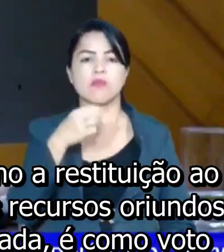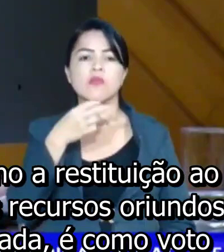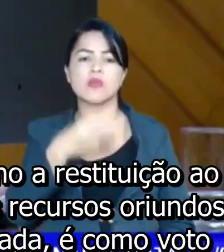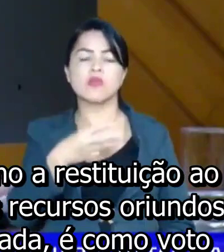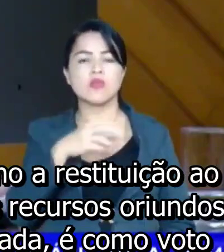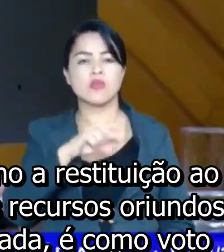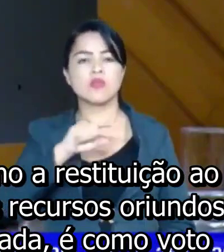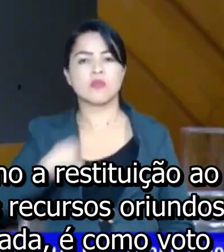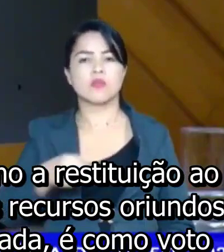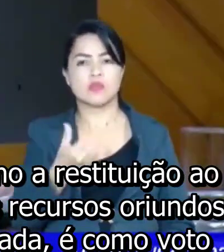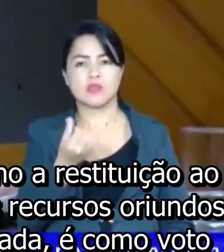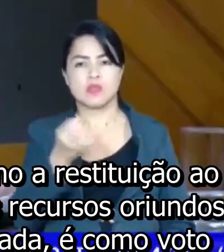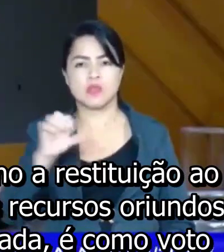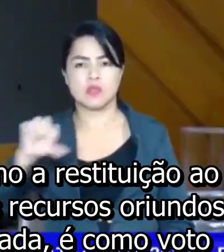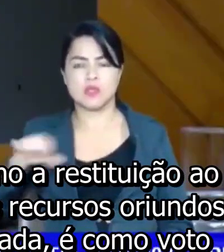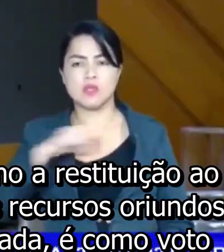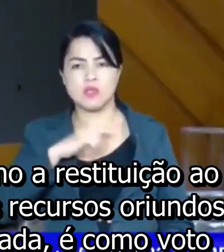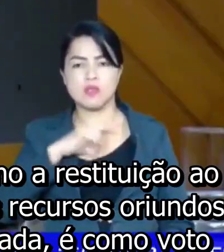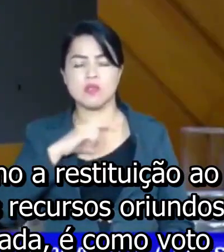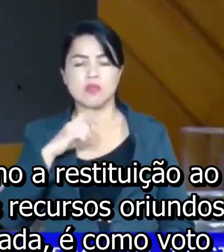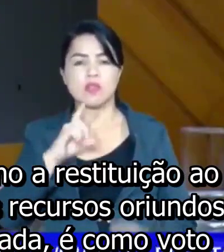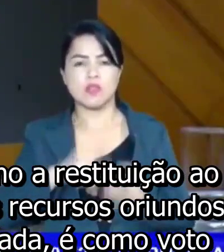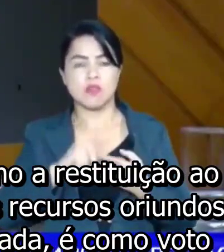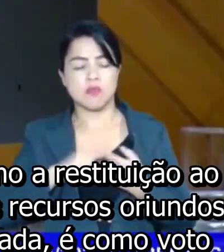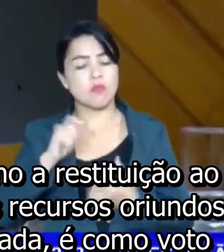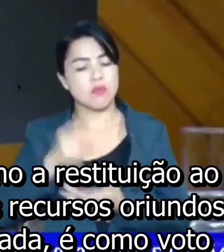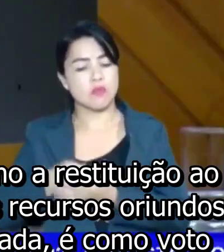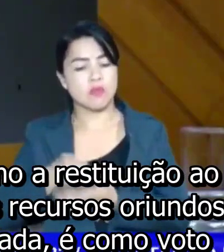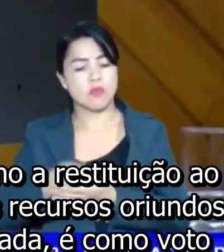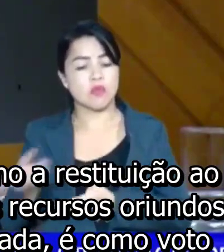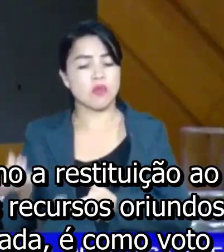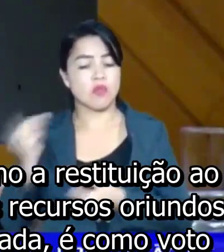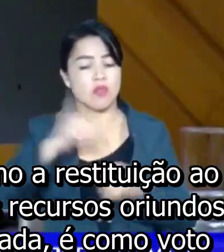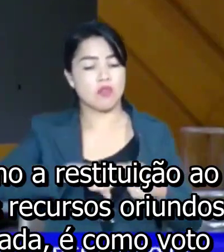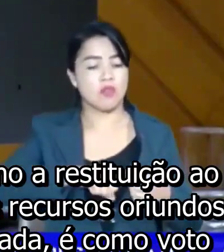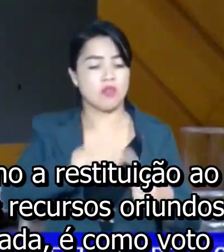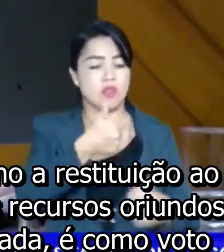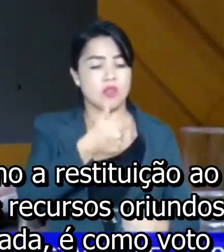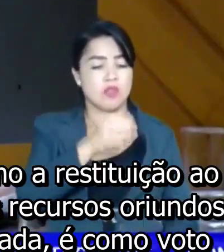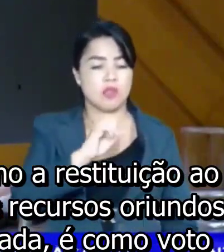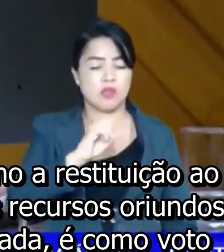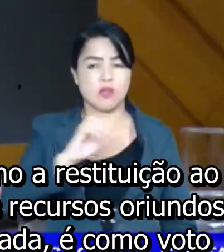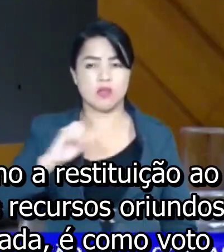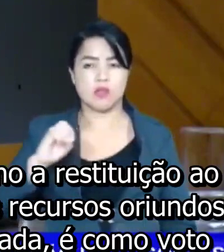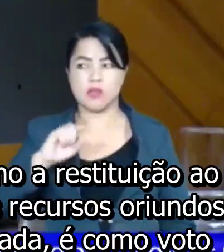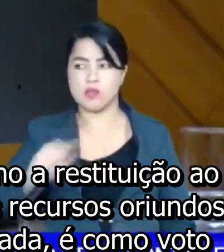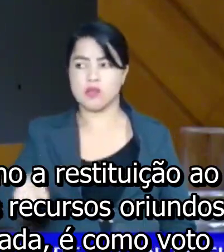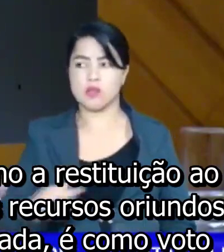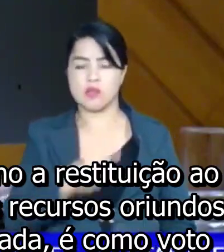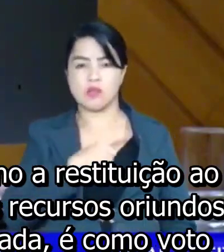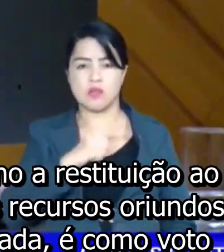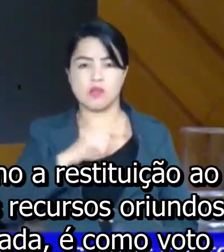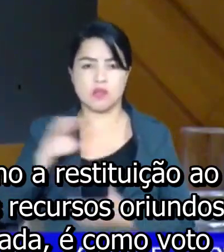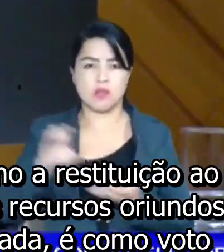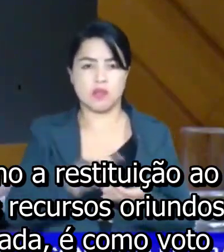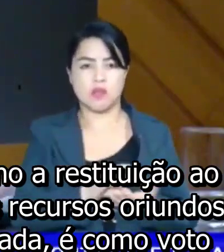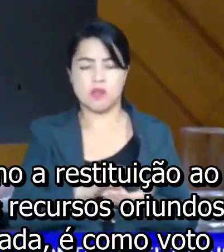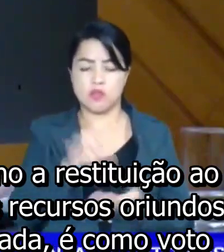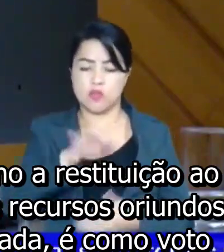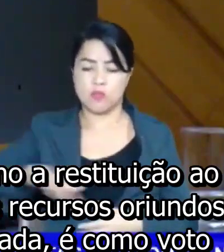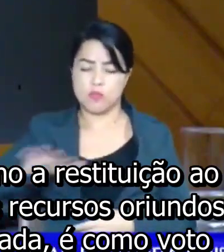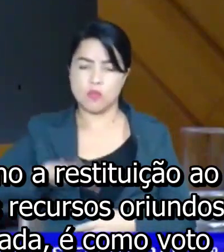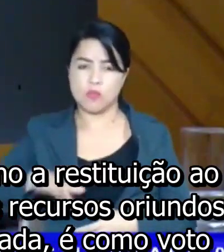23.607/2019, e determino a restituição ao Tesouro Nacional da quantia de R$100 mil referentes aos recursos oriundos do fundo de